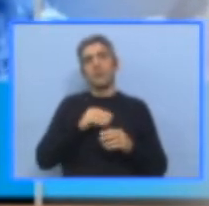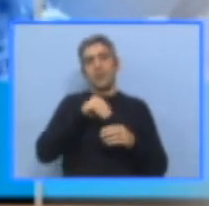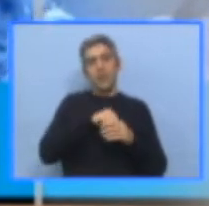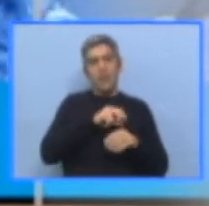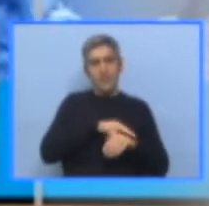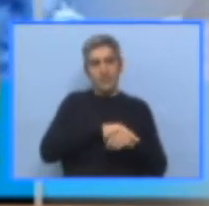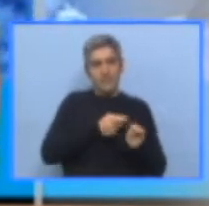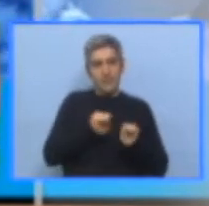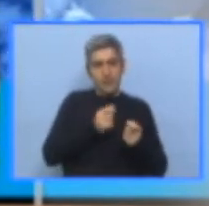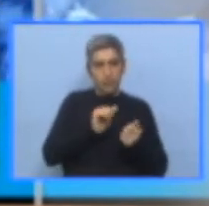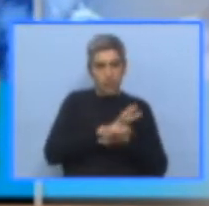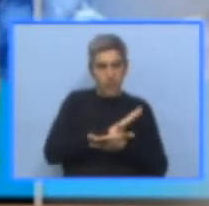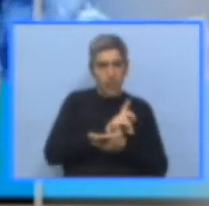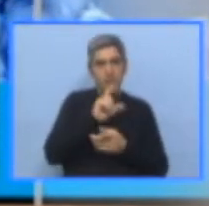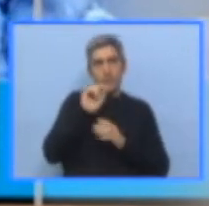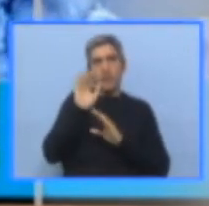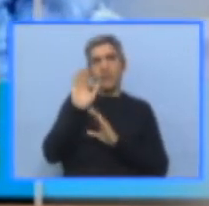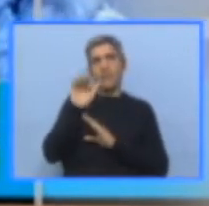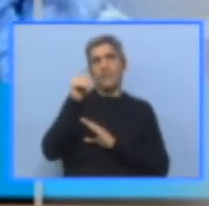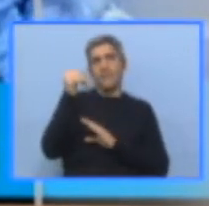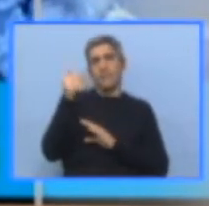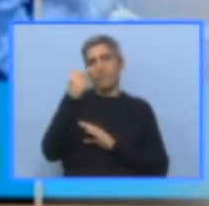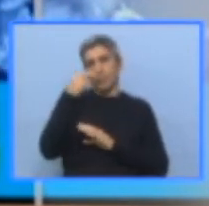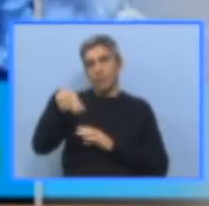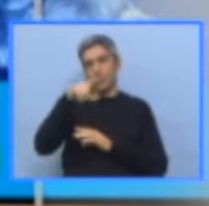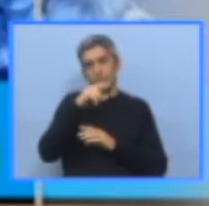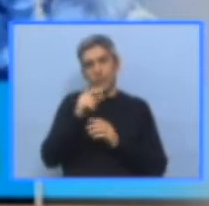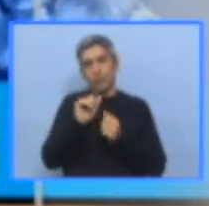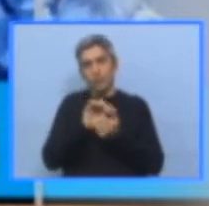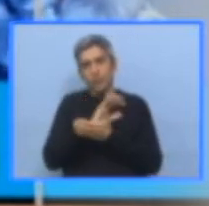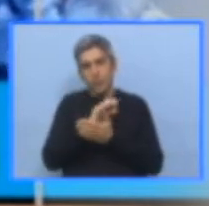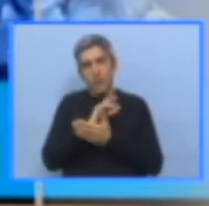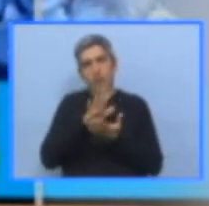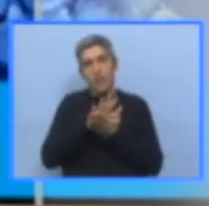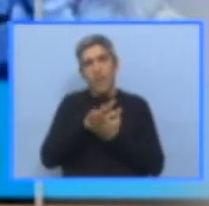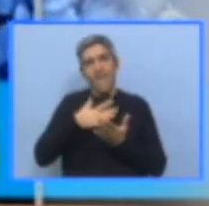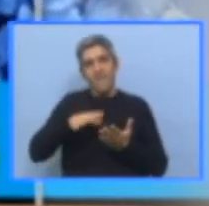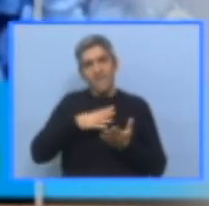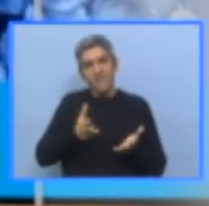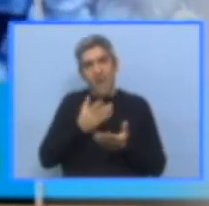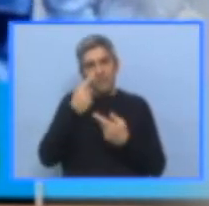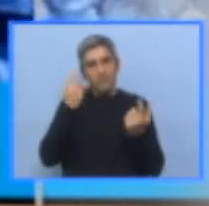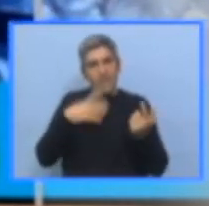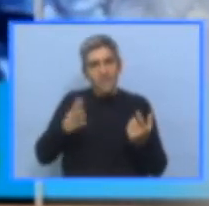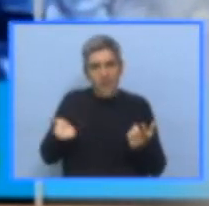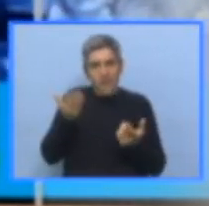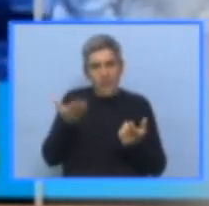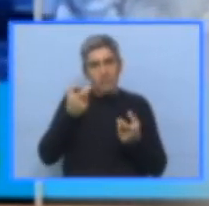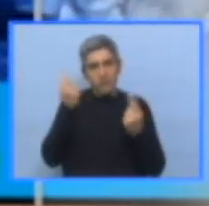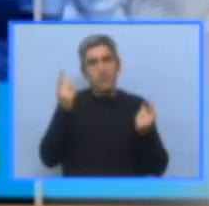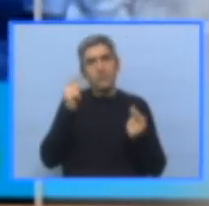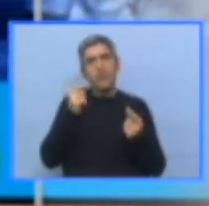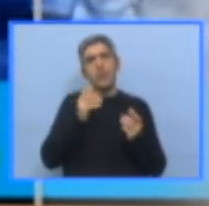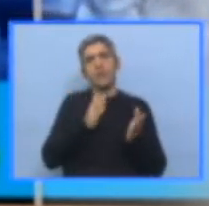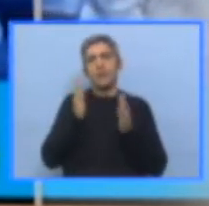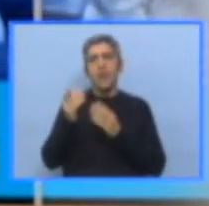administração do jornal, pressões dos jornalistas e dos editores que querem publicar, e pressões